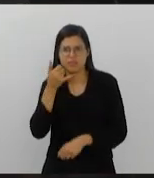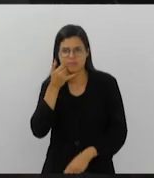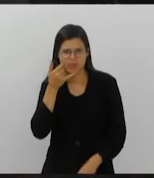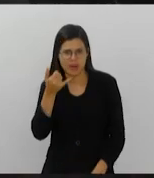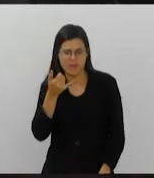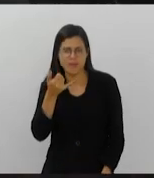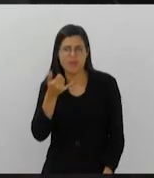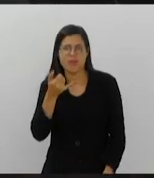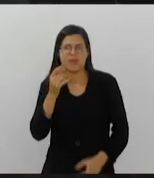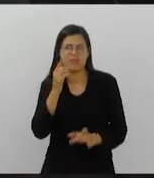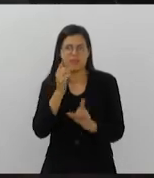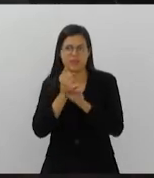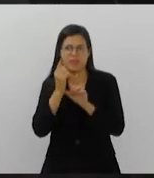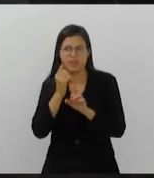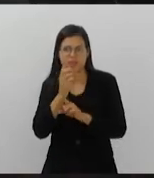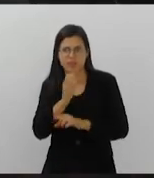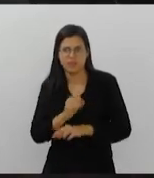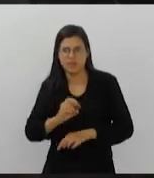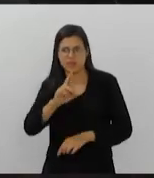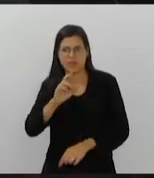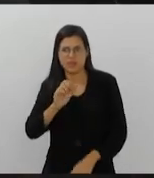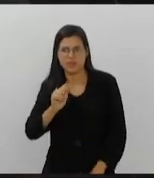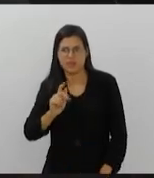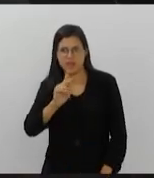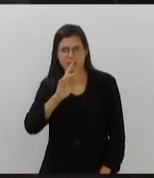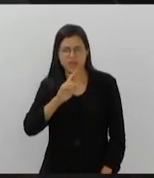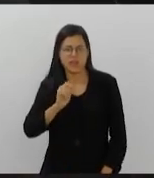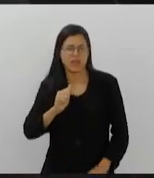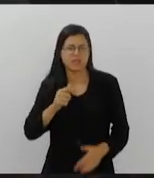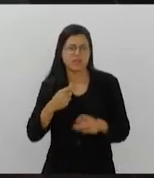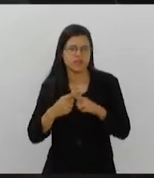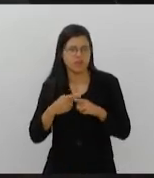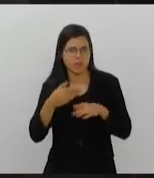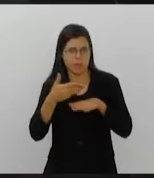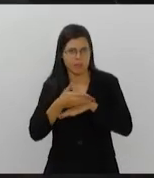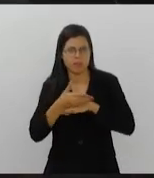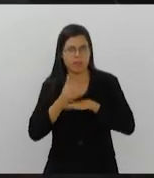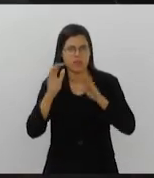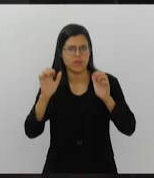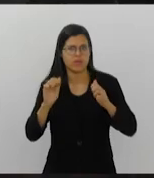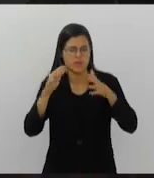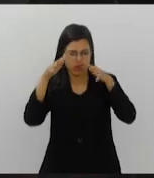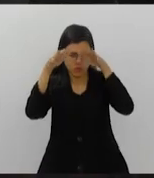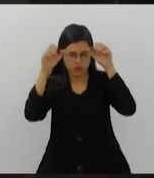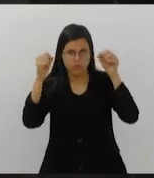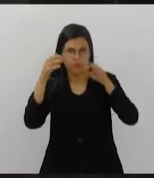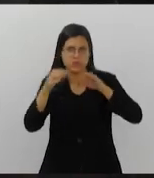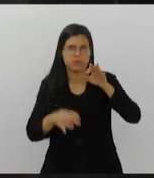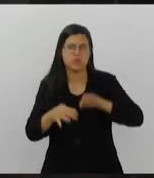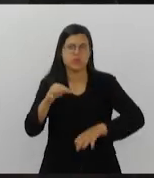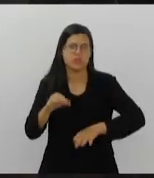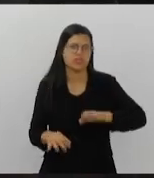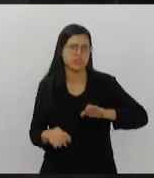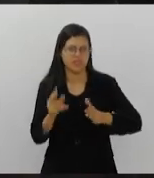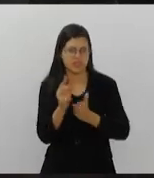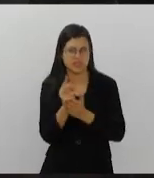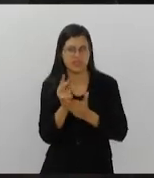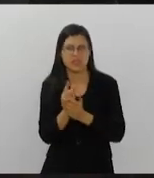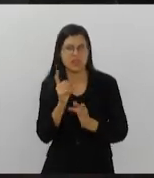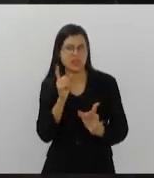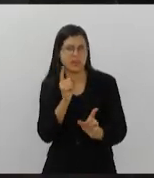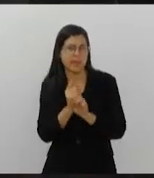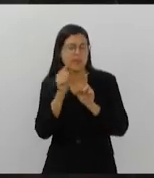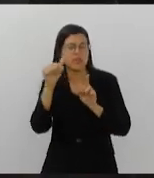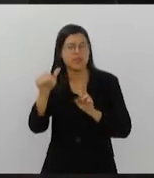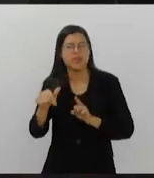Akira, que eu vivo nos eventos do Tribunal de Justiça, né, sempre prestigio os eventos, e encontrei com ele,